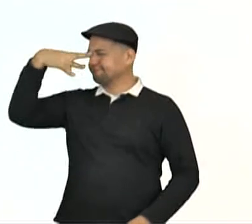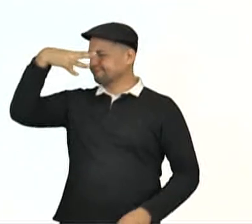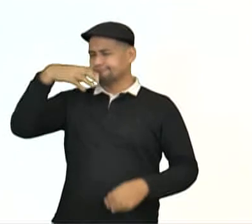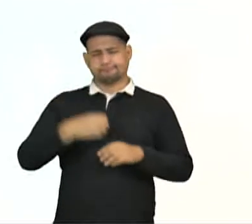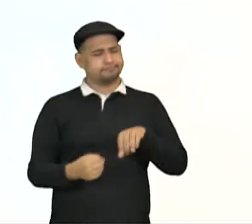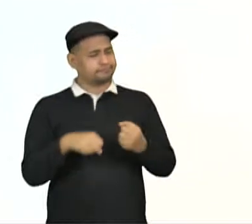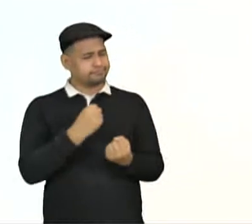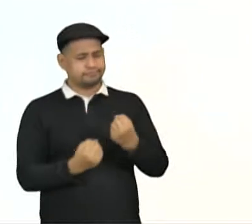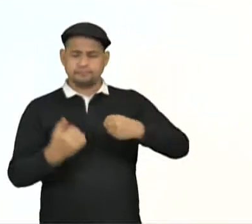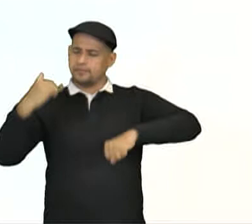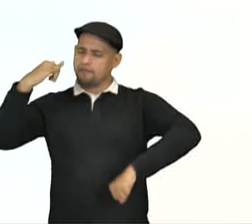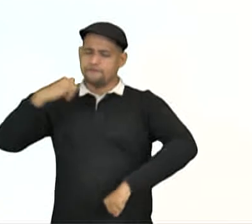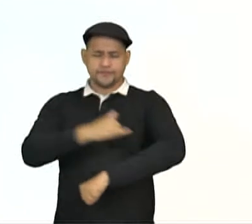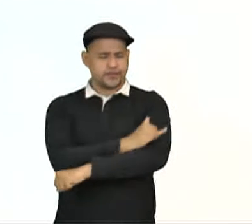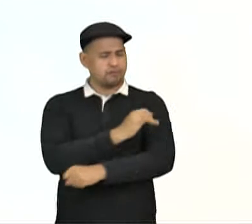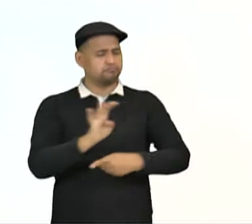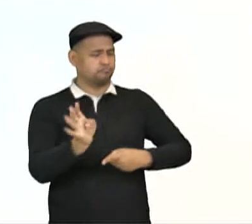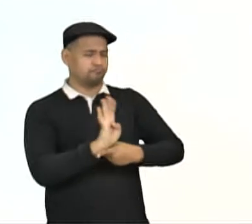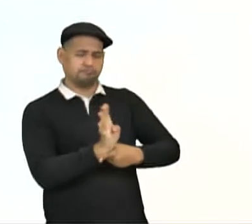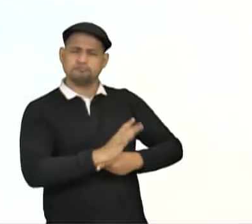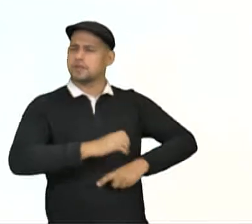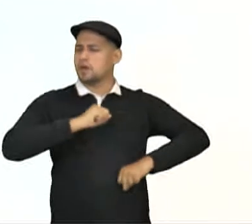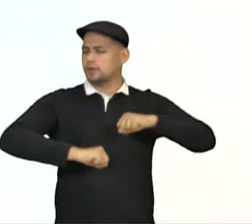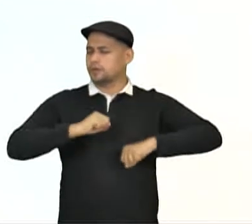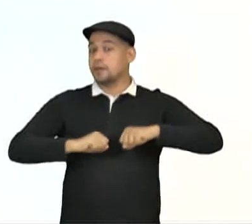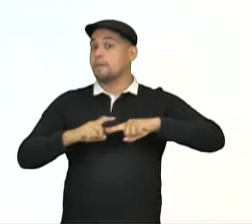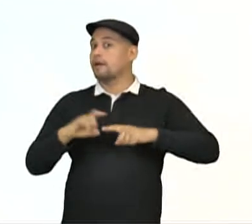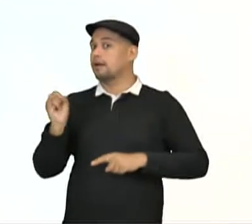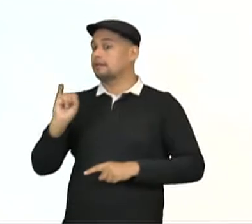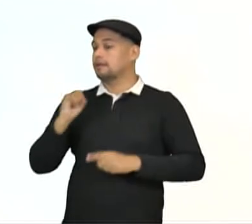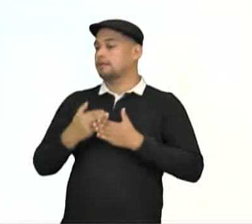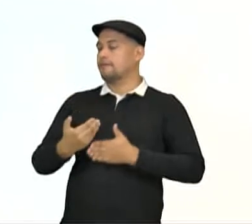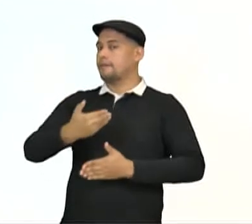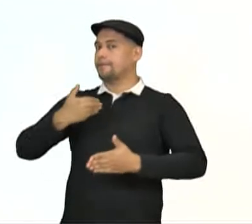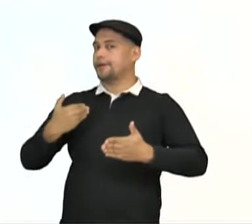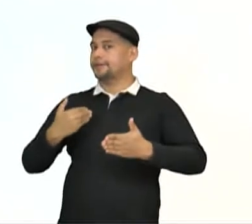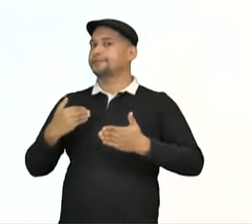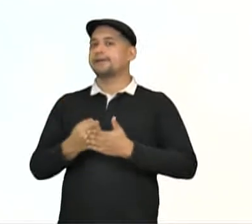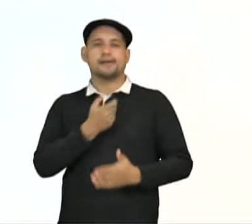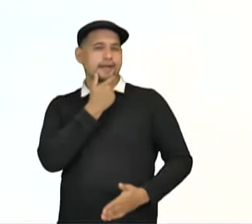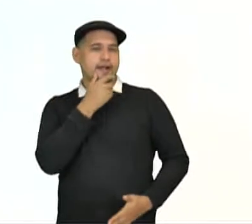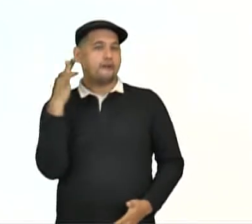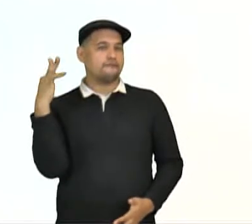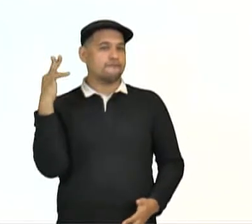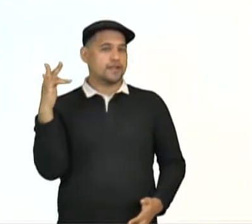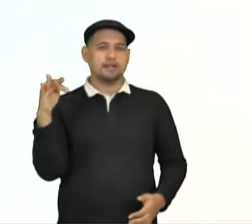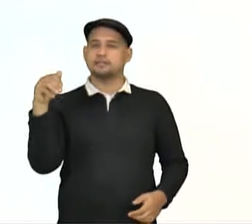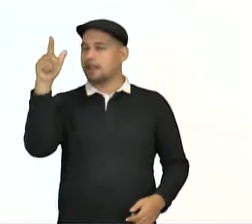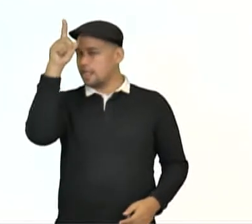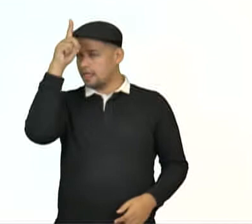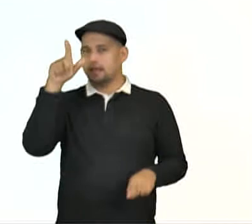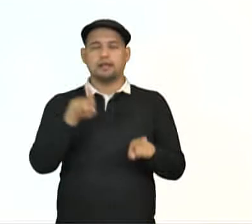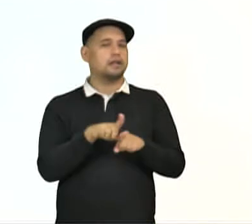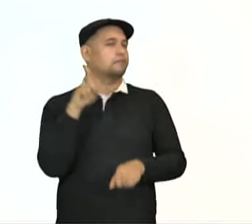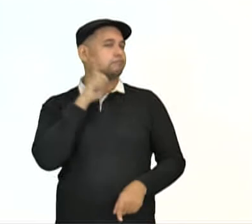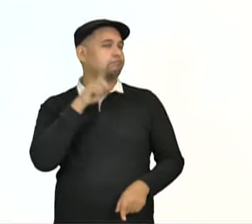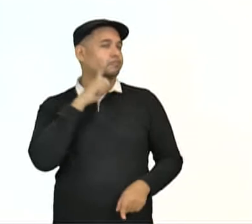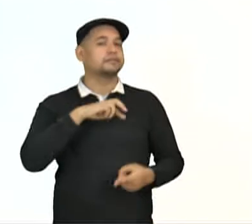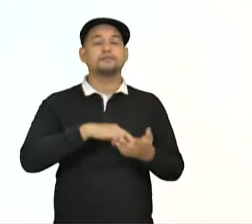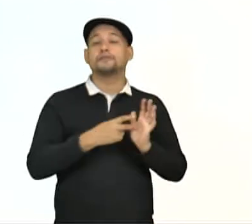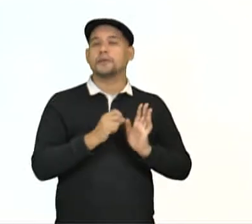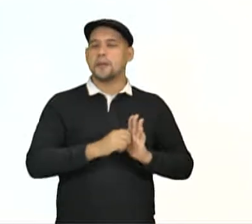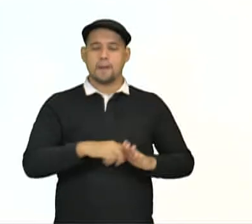aviões, cinema, indústria, etc. Nesse contexto, a Itália estava atrás da Inglaterra, a França, a Alemanha e os Estados Unidos e tinham se tornado